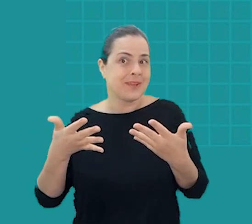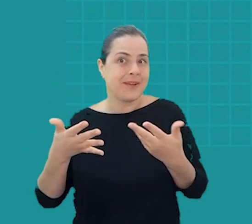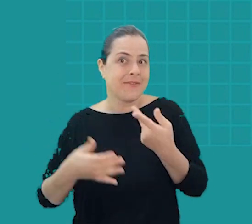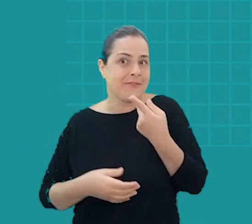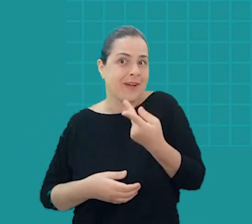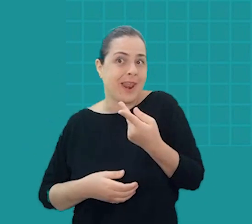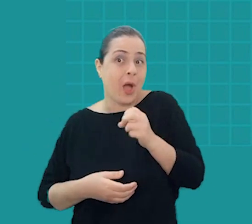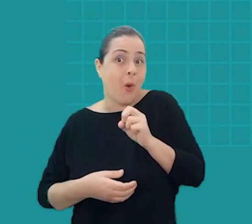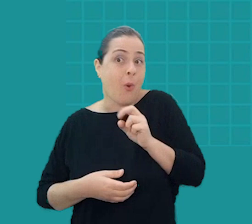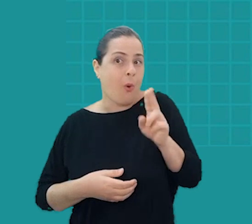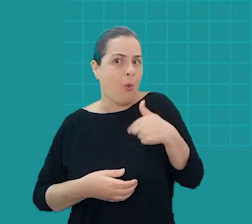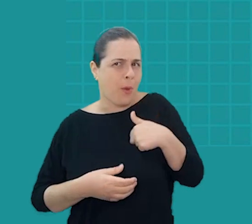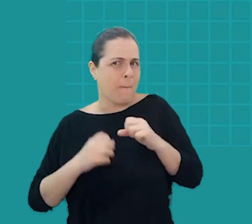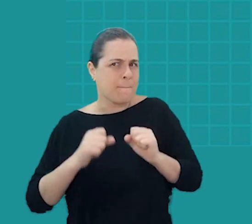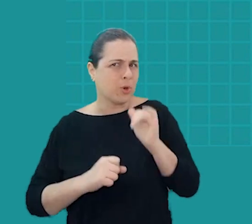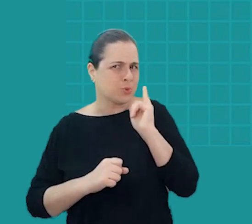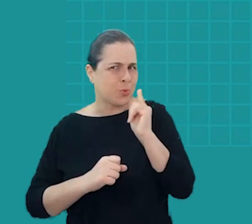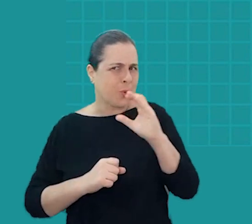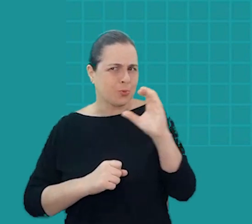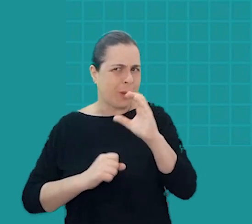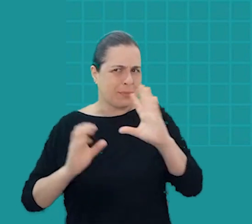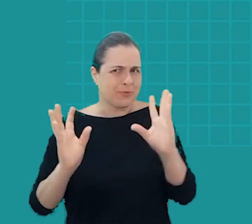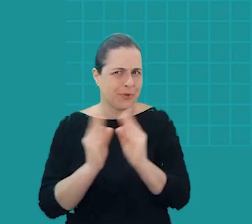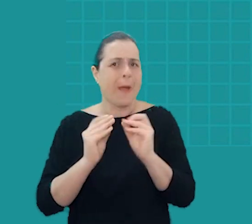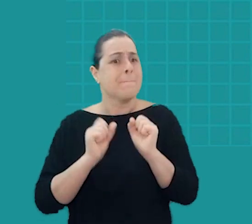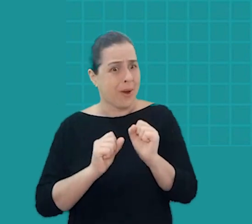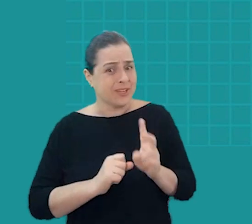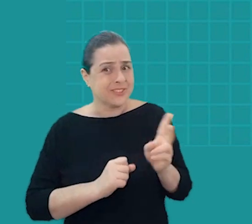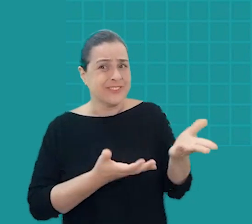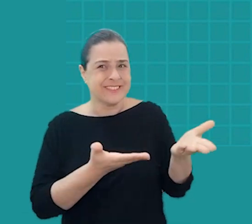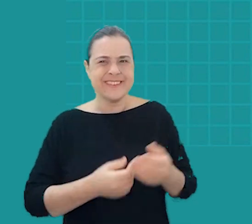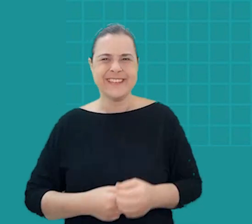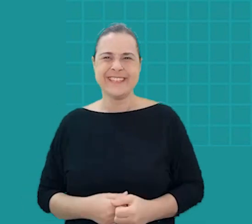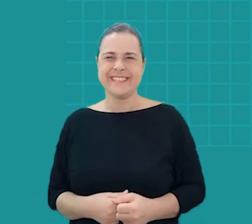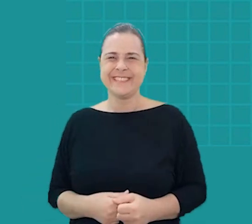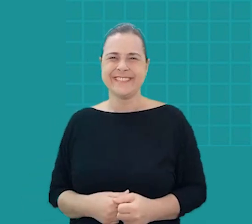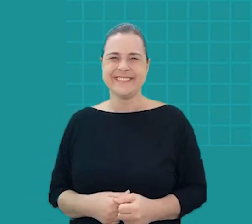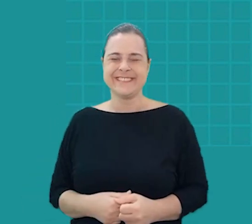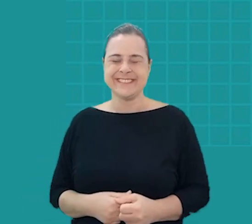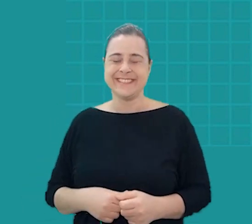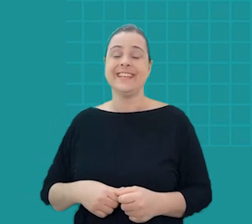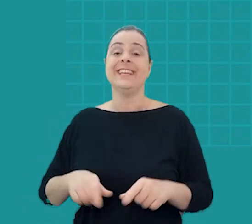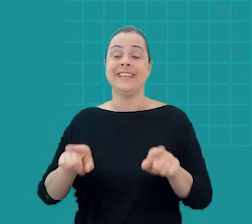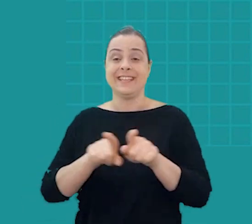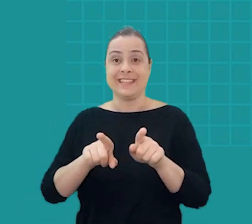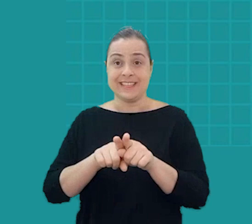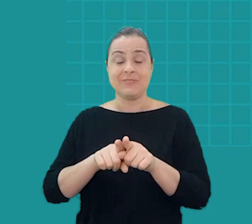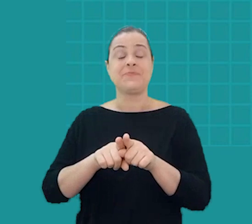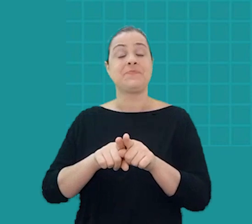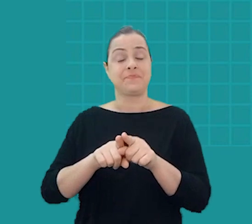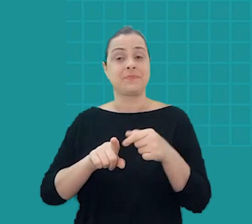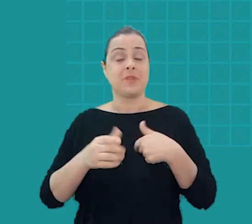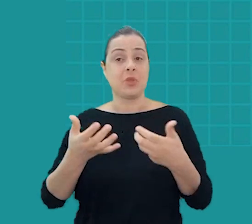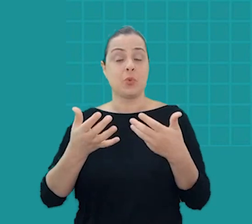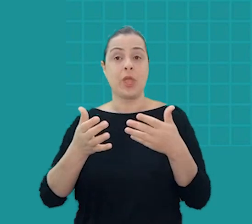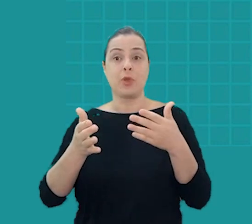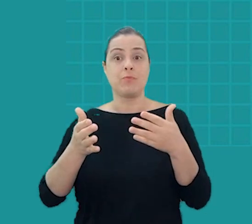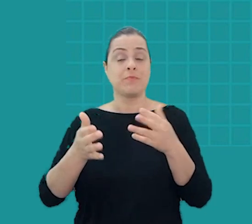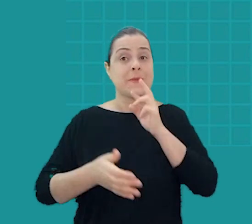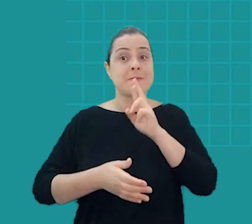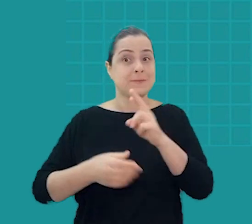eu conto rapidamente até para chegar. Pode seguir. No ponto, e com isso,